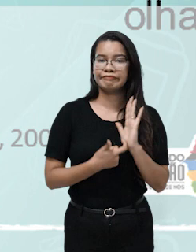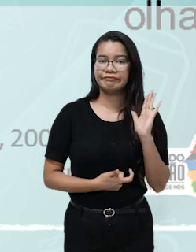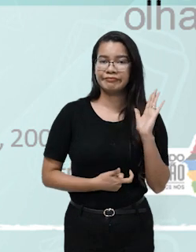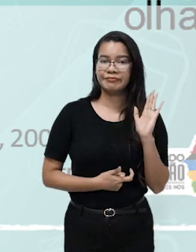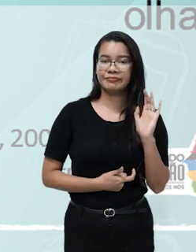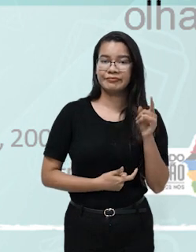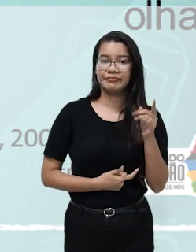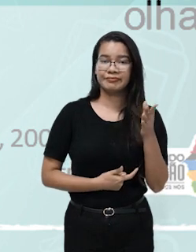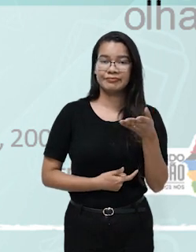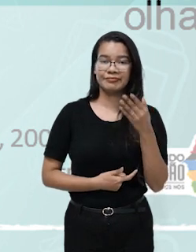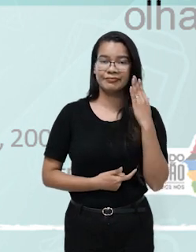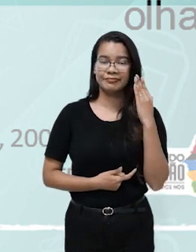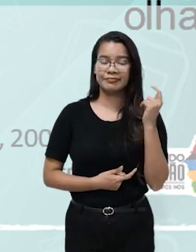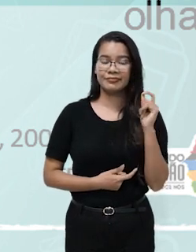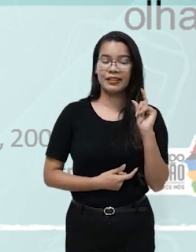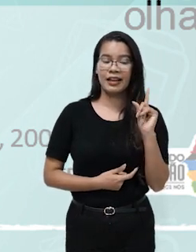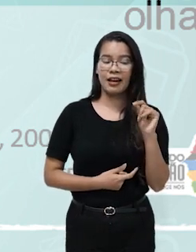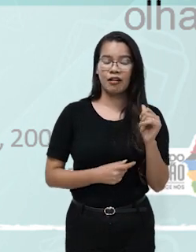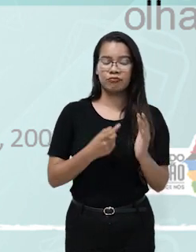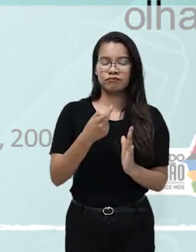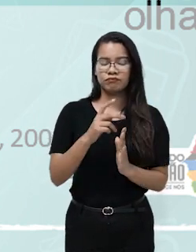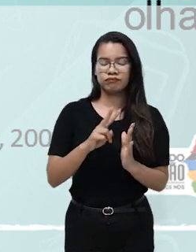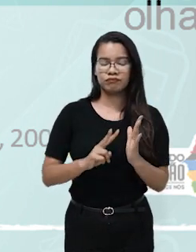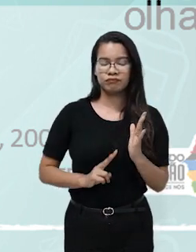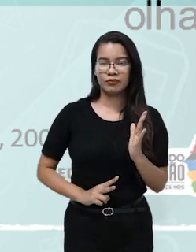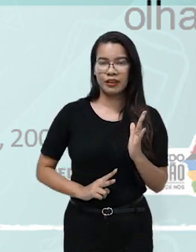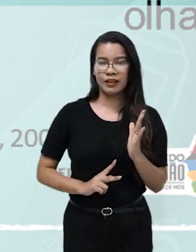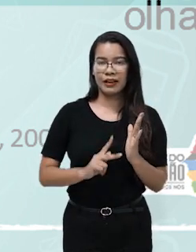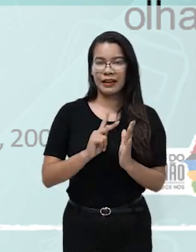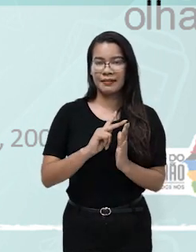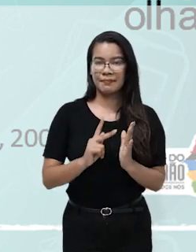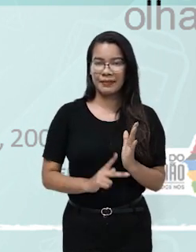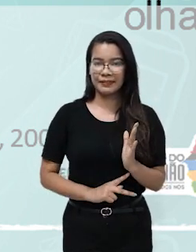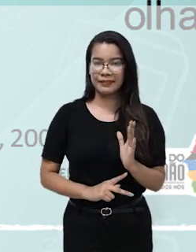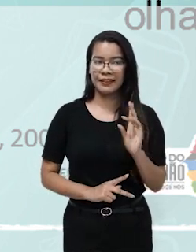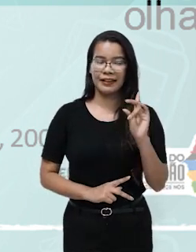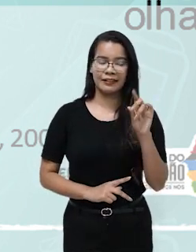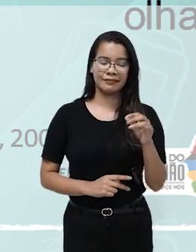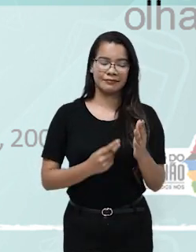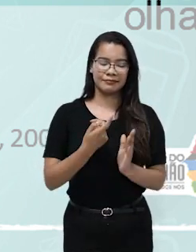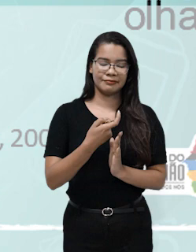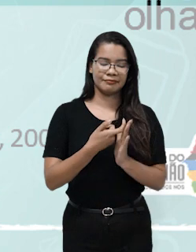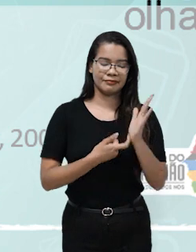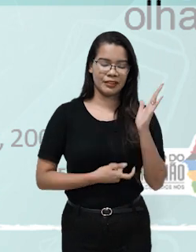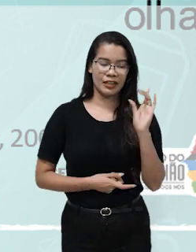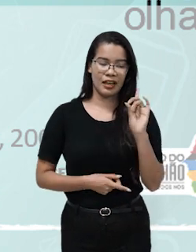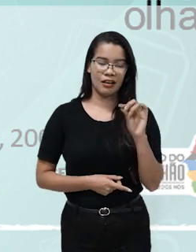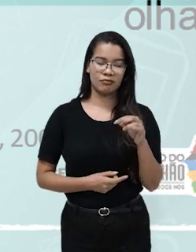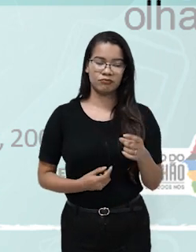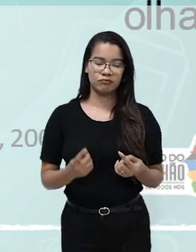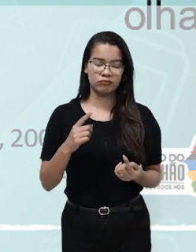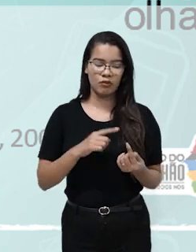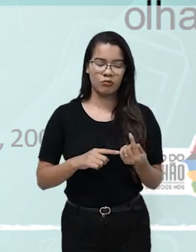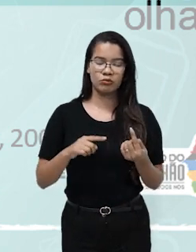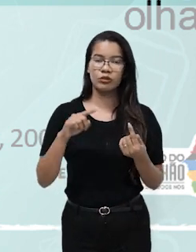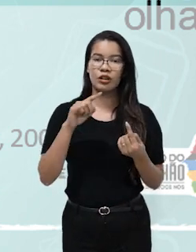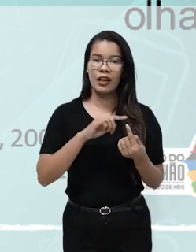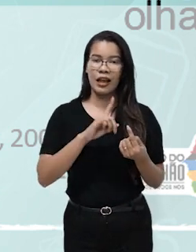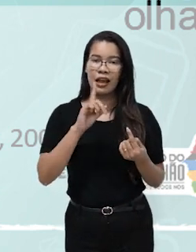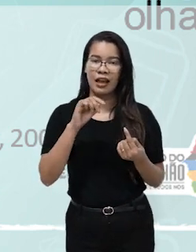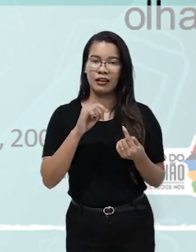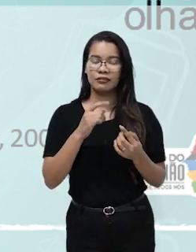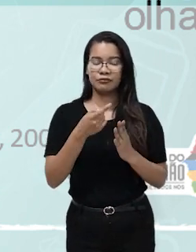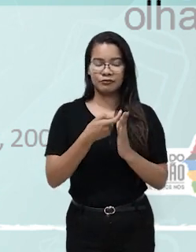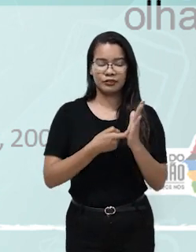Você já sabe. É um poema, é um texto emotivo, é um